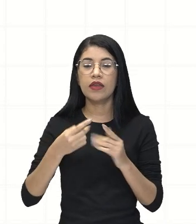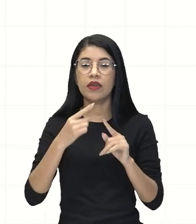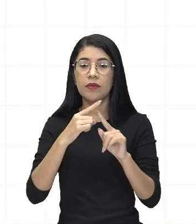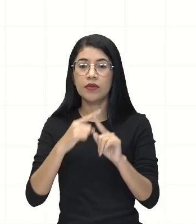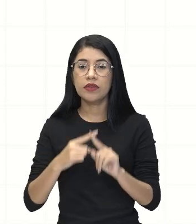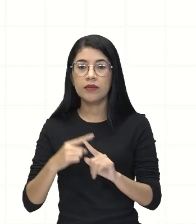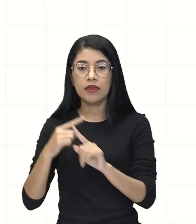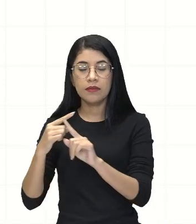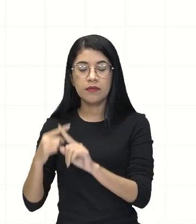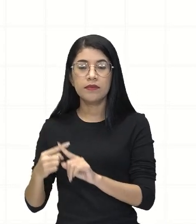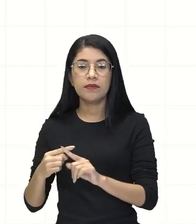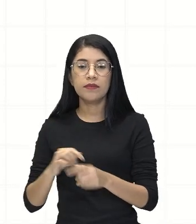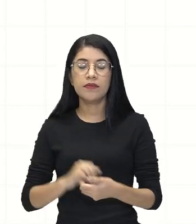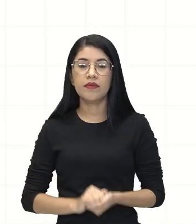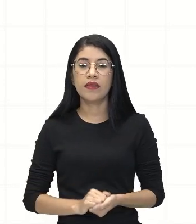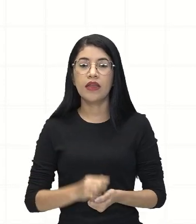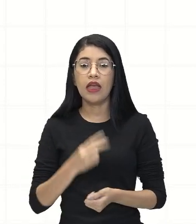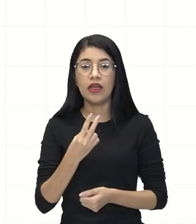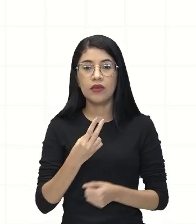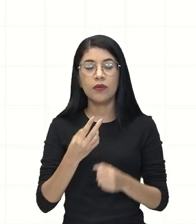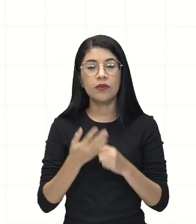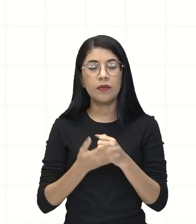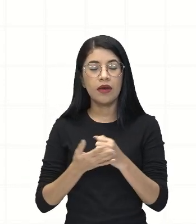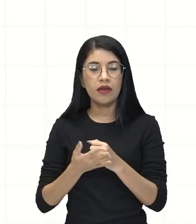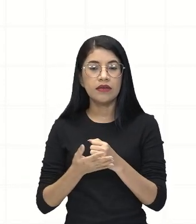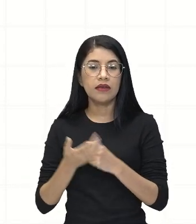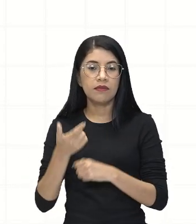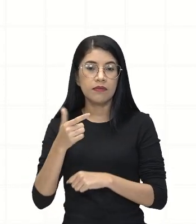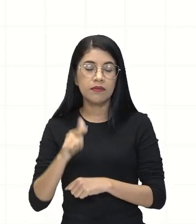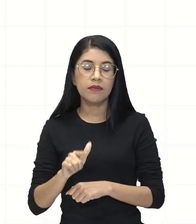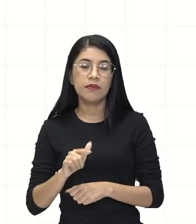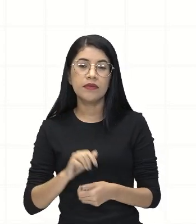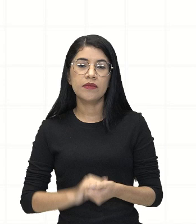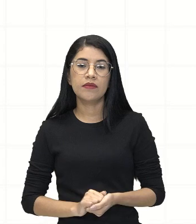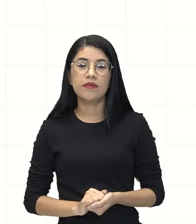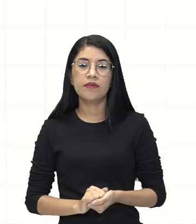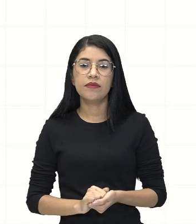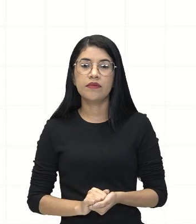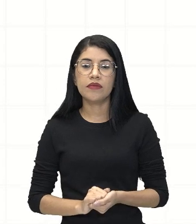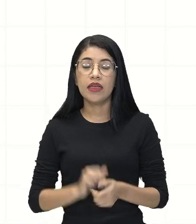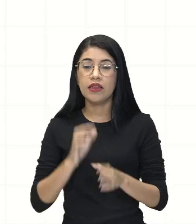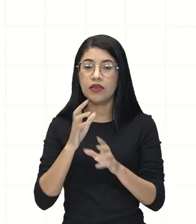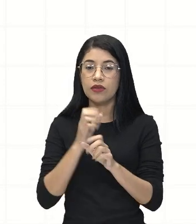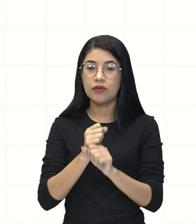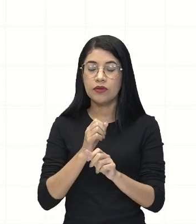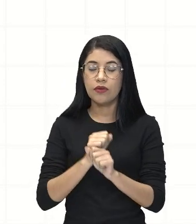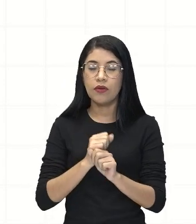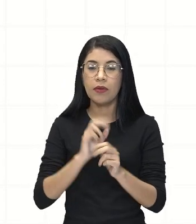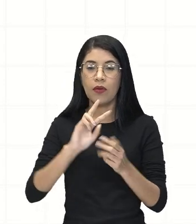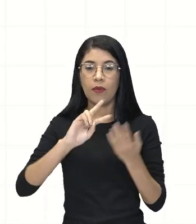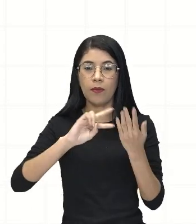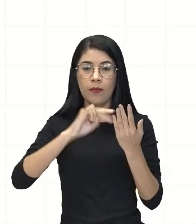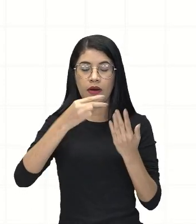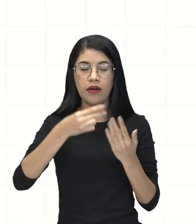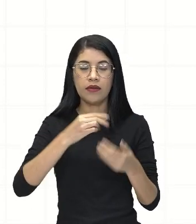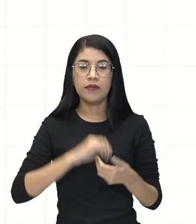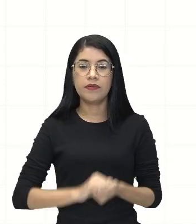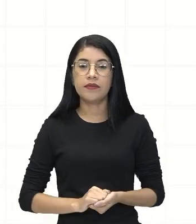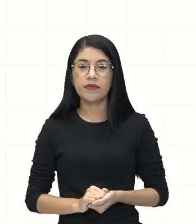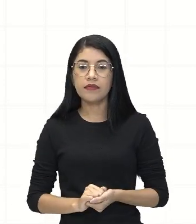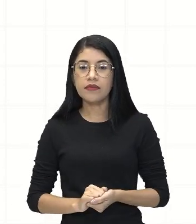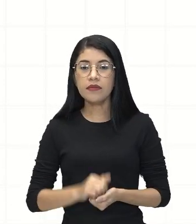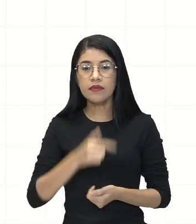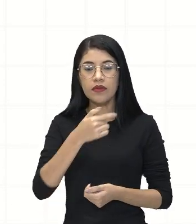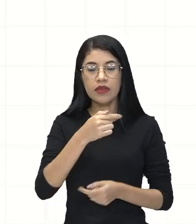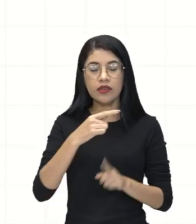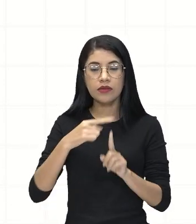mesma base. Repete a base e multiplica os expoentes. Somos expoentes. Então aqui quando não tem é 1, 7 mais